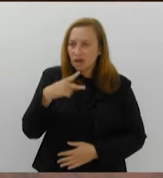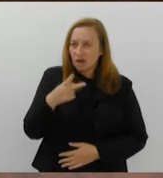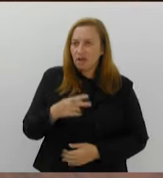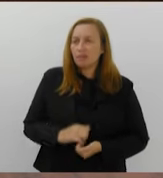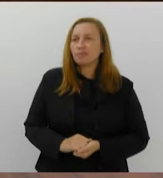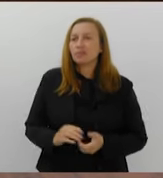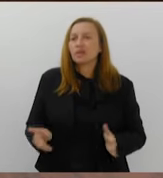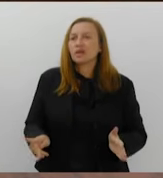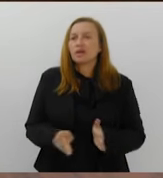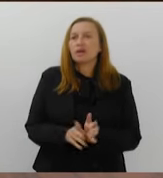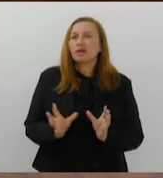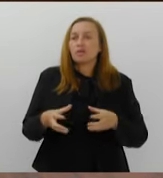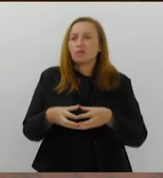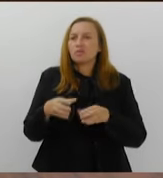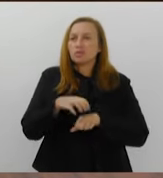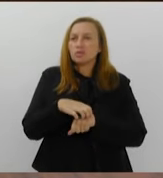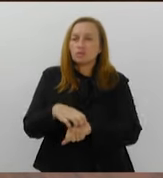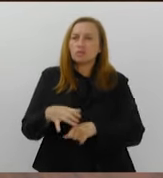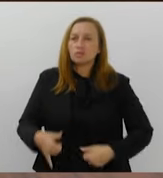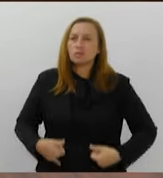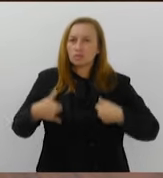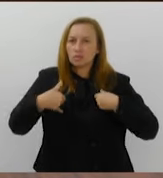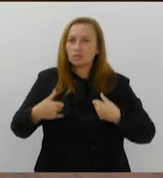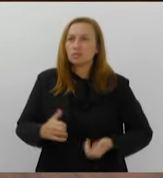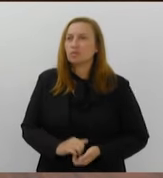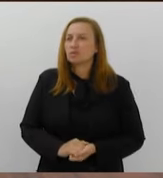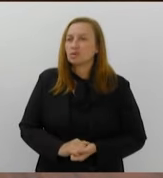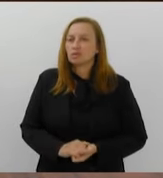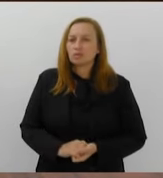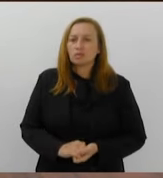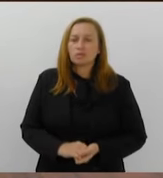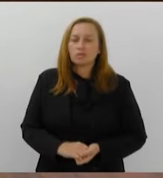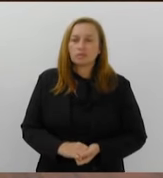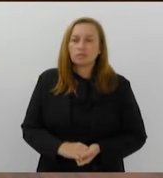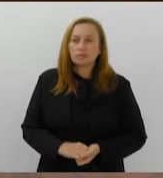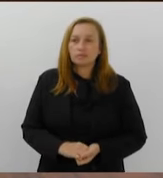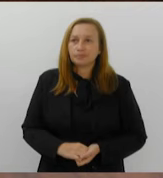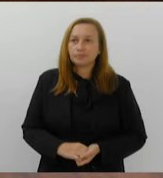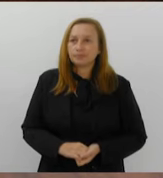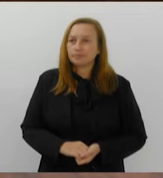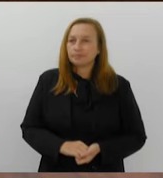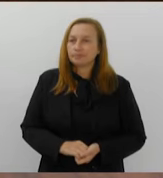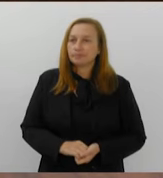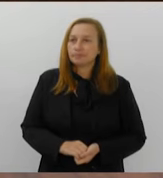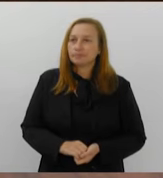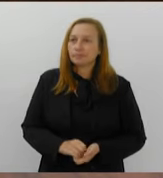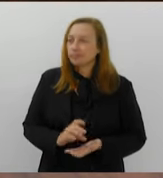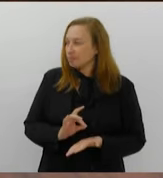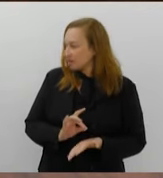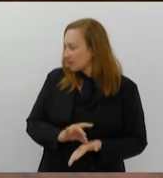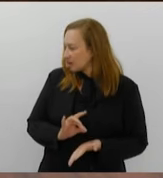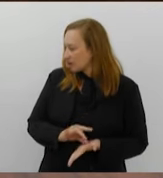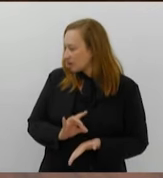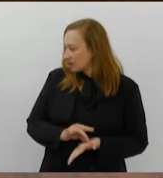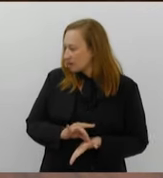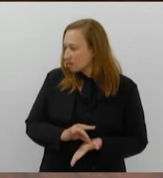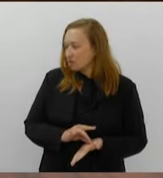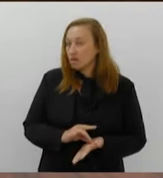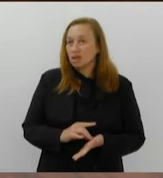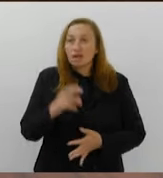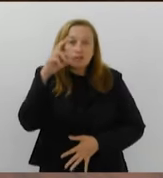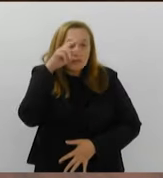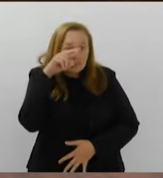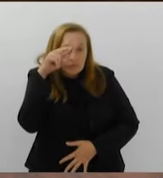da Comissão de Transporte, com muito orgulho, e realmente eu venho fazendo as